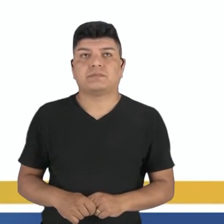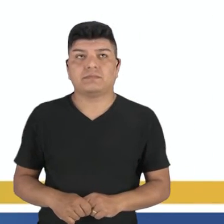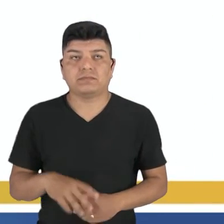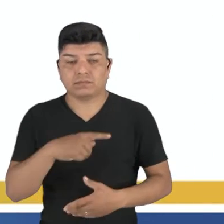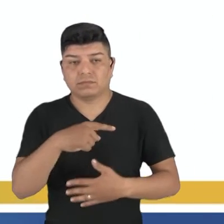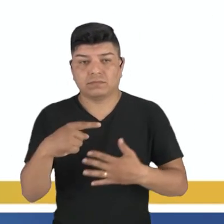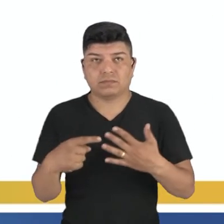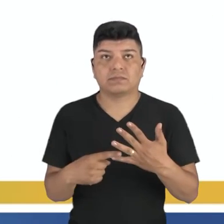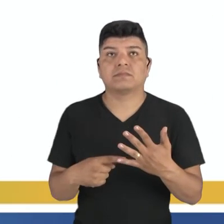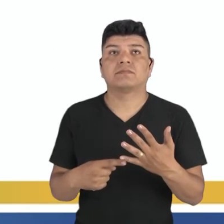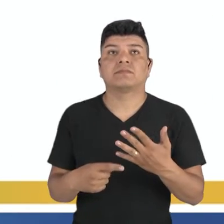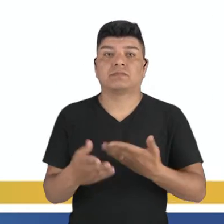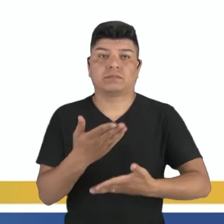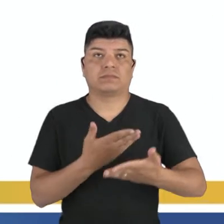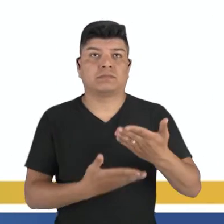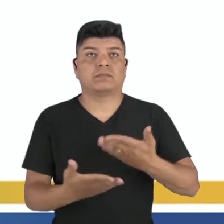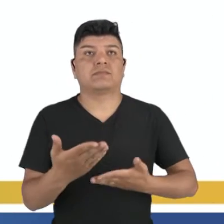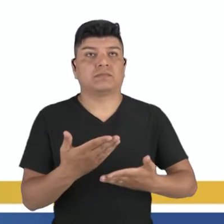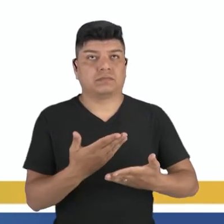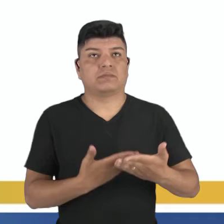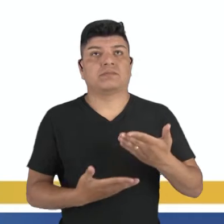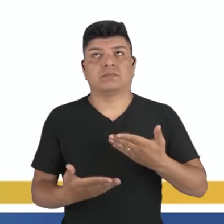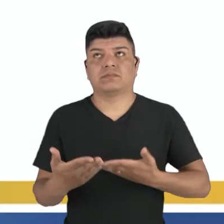A propriedade distributiva,